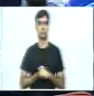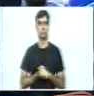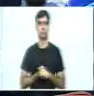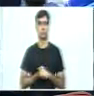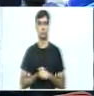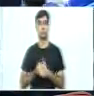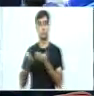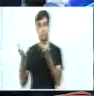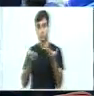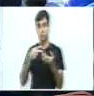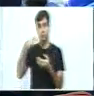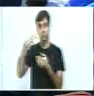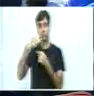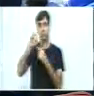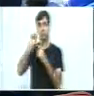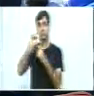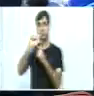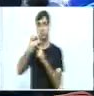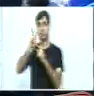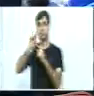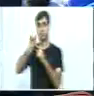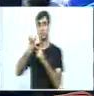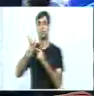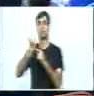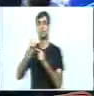Com a palavra, o vereador Sábio José.